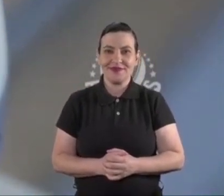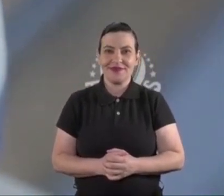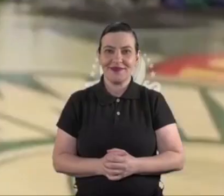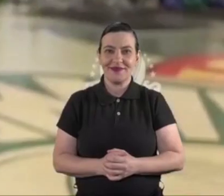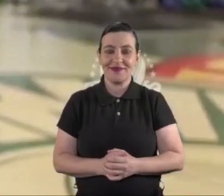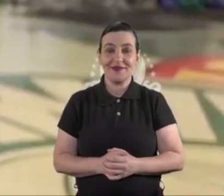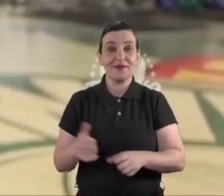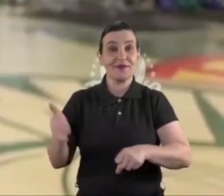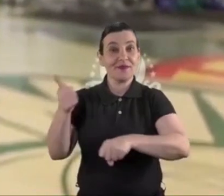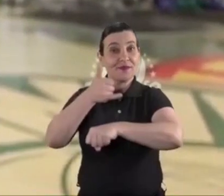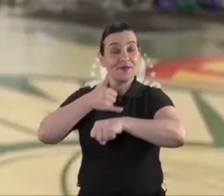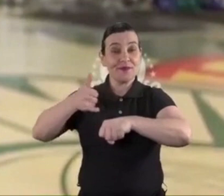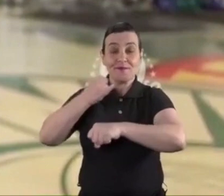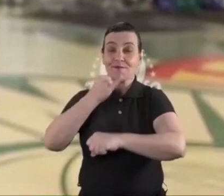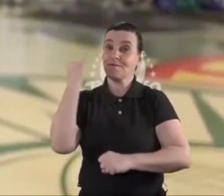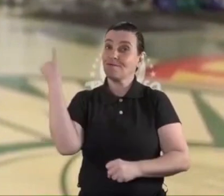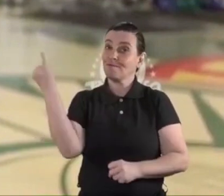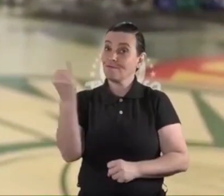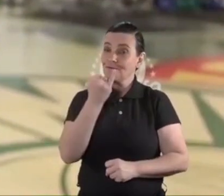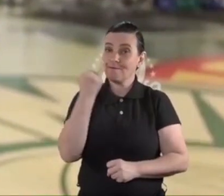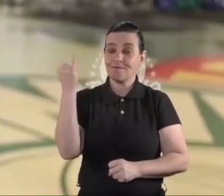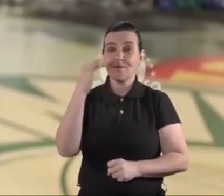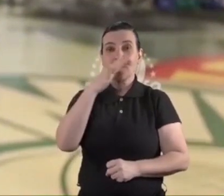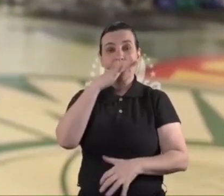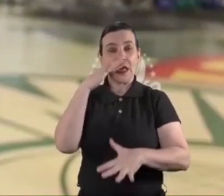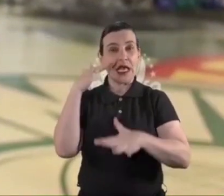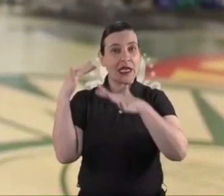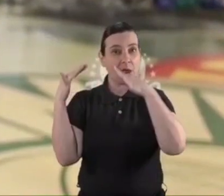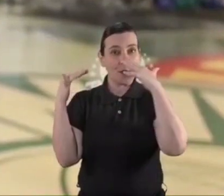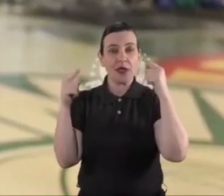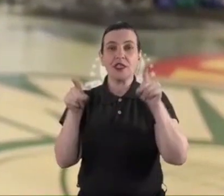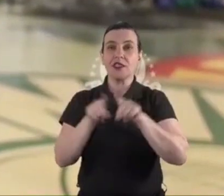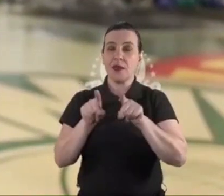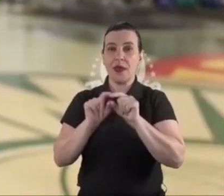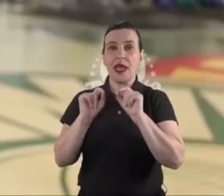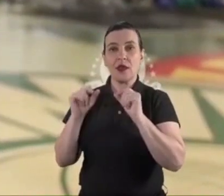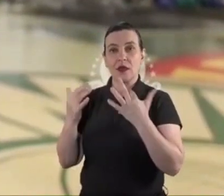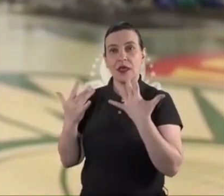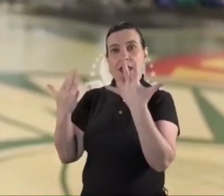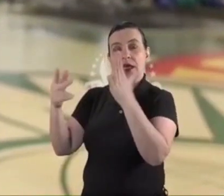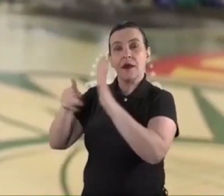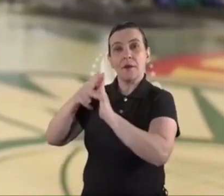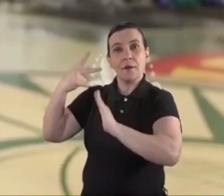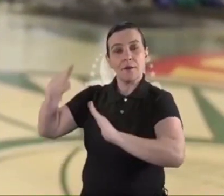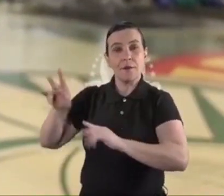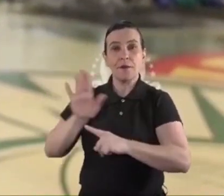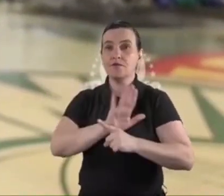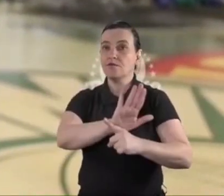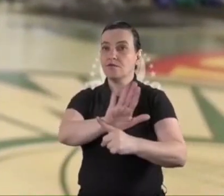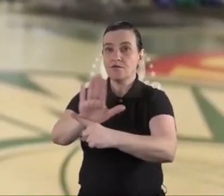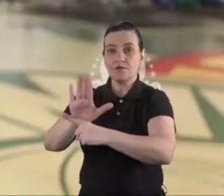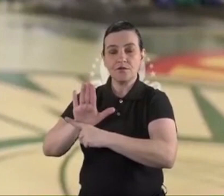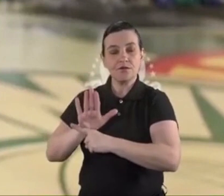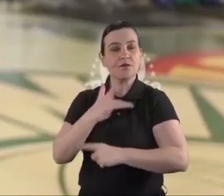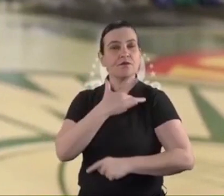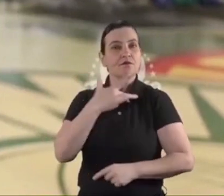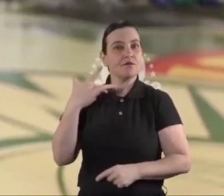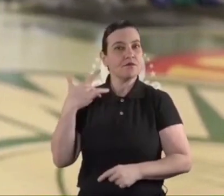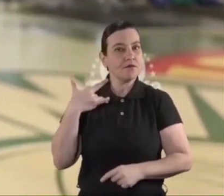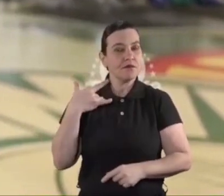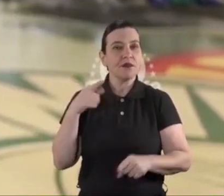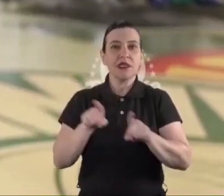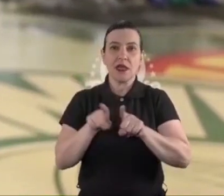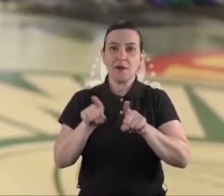Os óleos essenciais são um recurso aromático extraído de plantas. O objetivo é promover o bem-estar físico